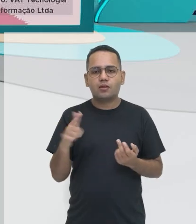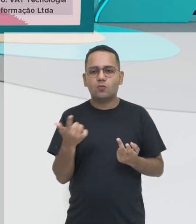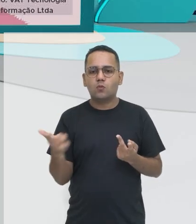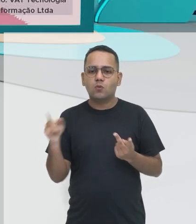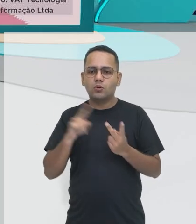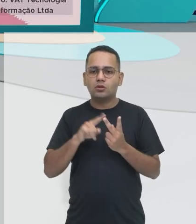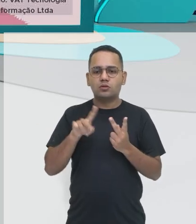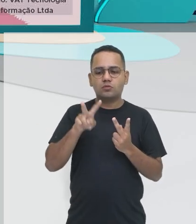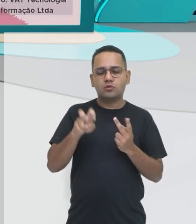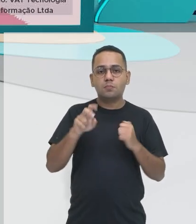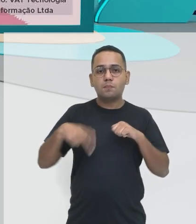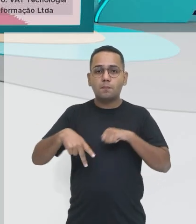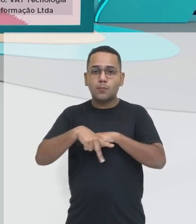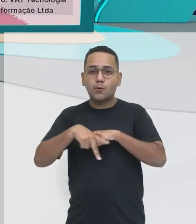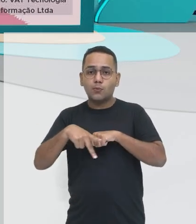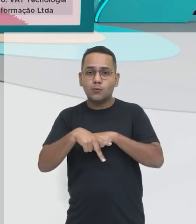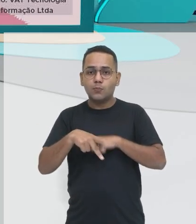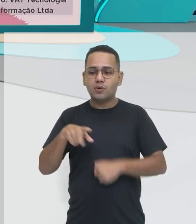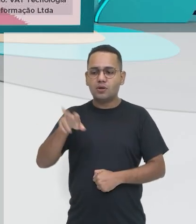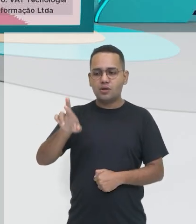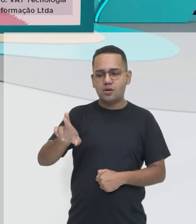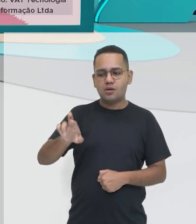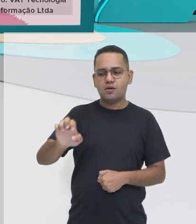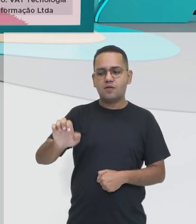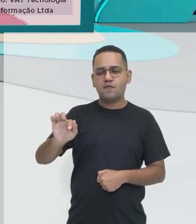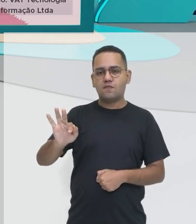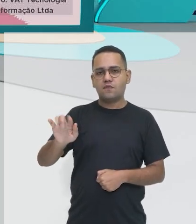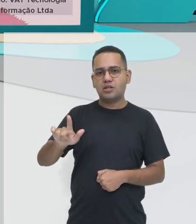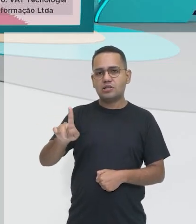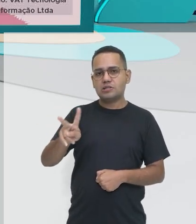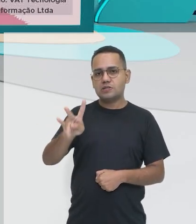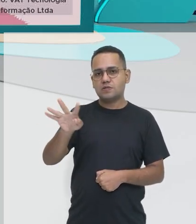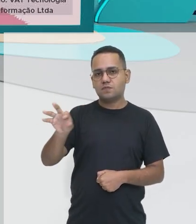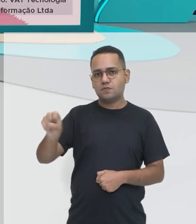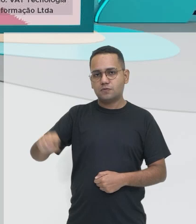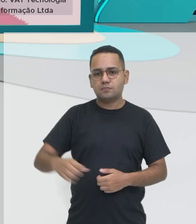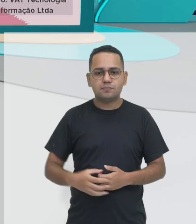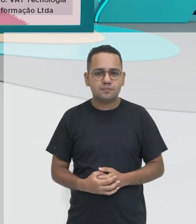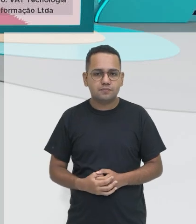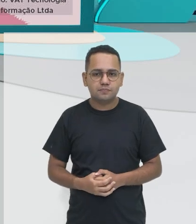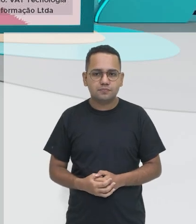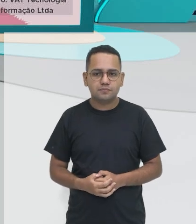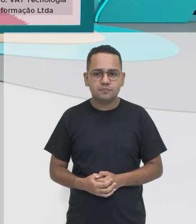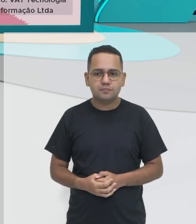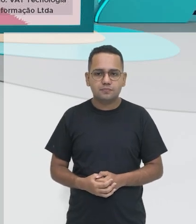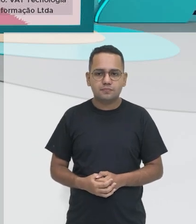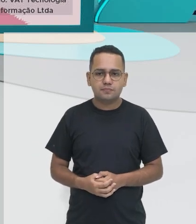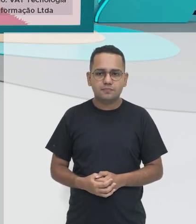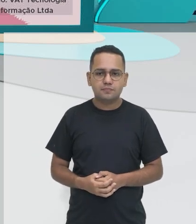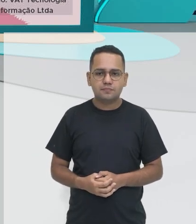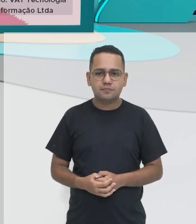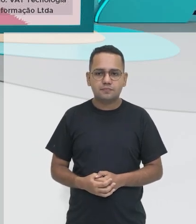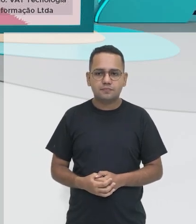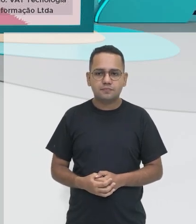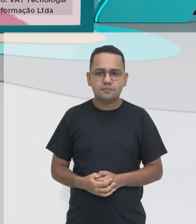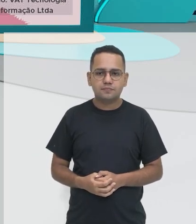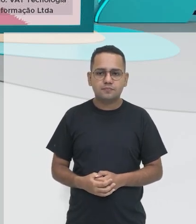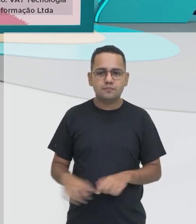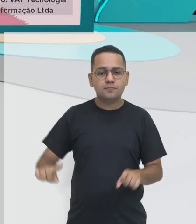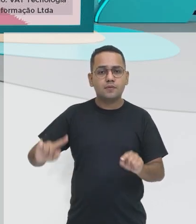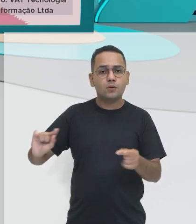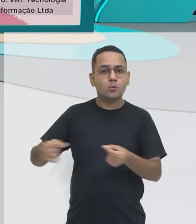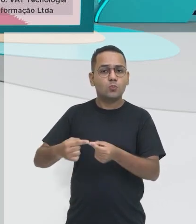nos pronomes reflexivos, nessa seara dos pronomes reflexivos, né? Pronome reflexivo, é bom a gente relembrar, trata-se